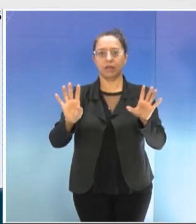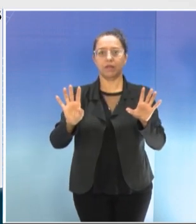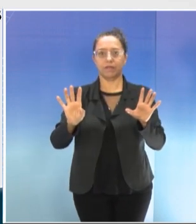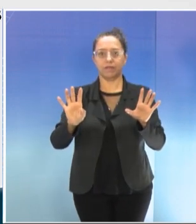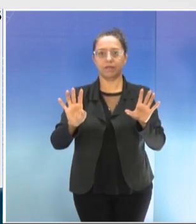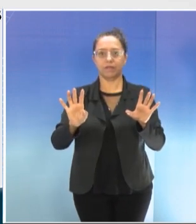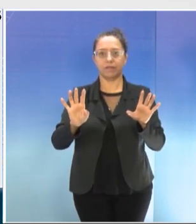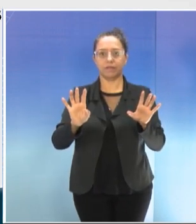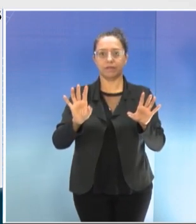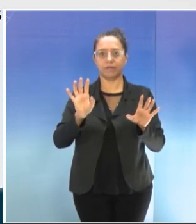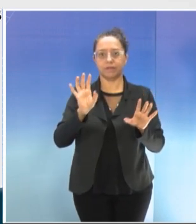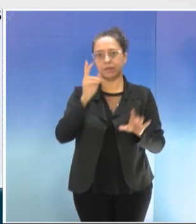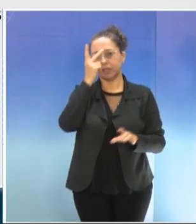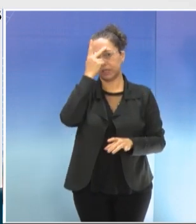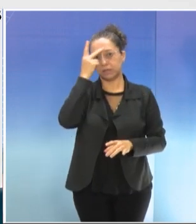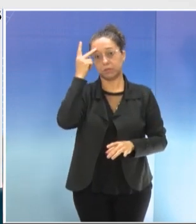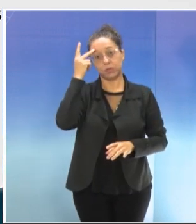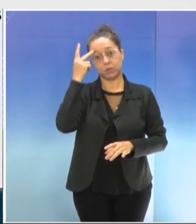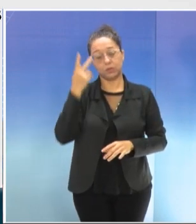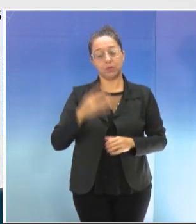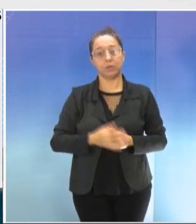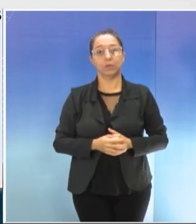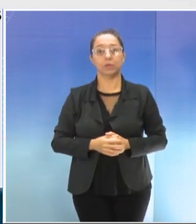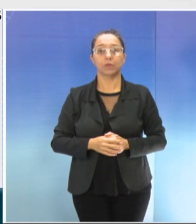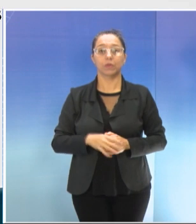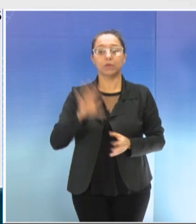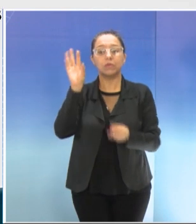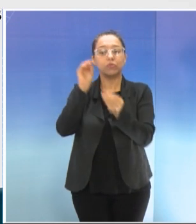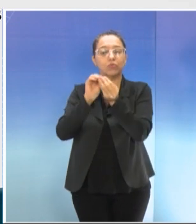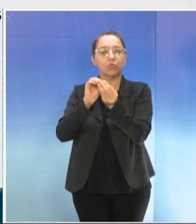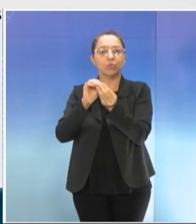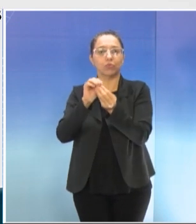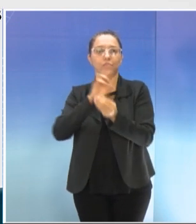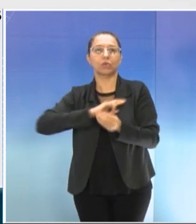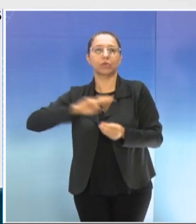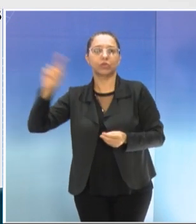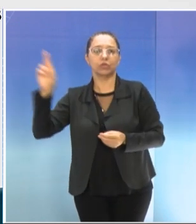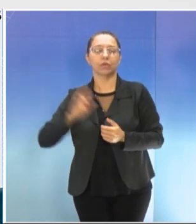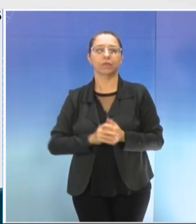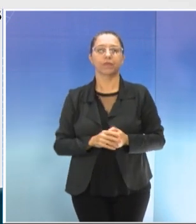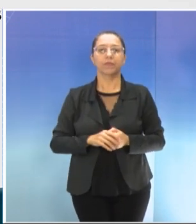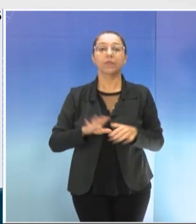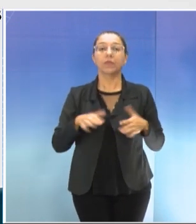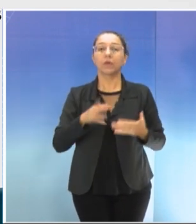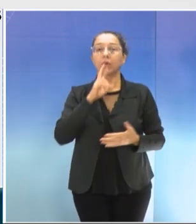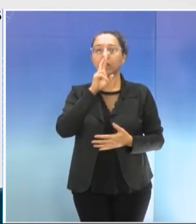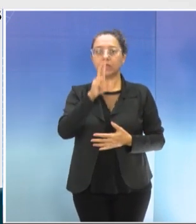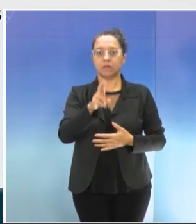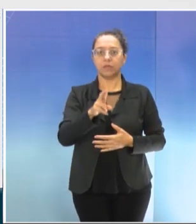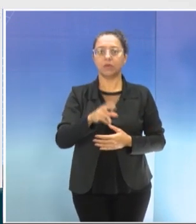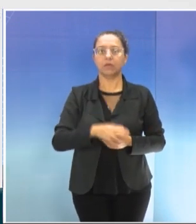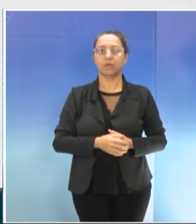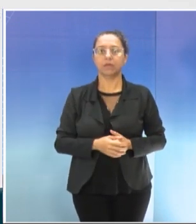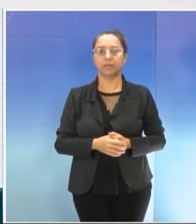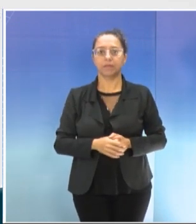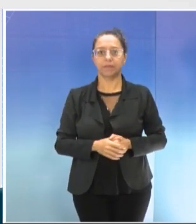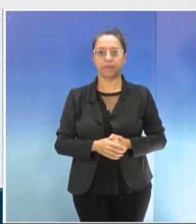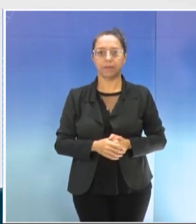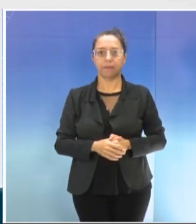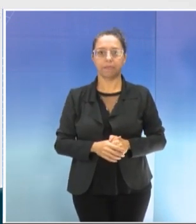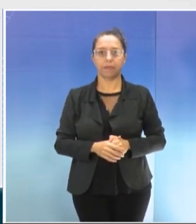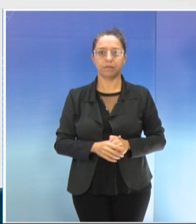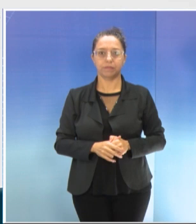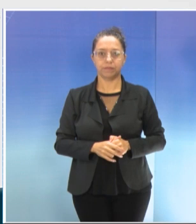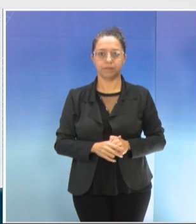pragmaticamente a crença livre de dogmas. O que a gente vai ver aí, qual que é a